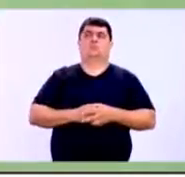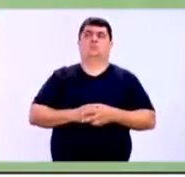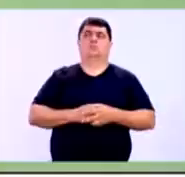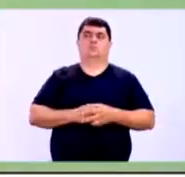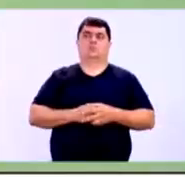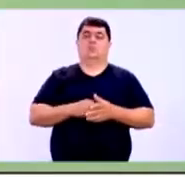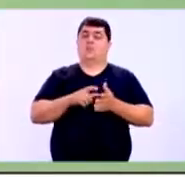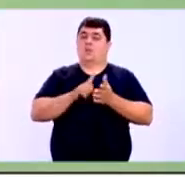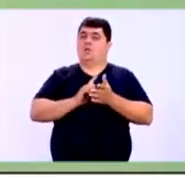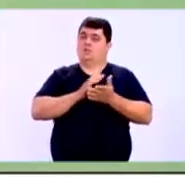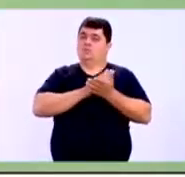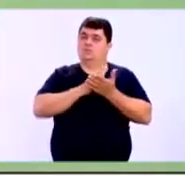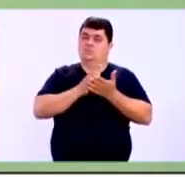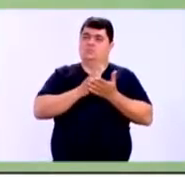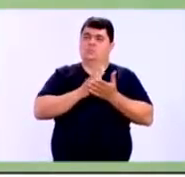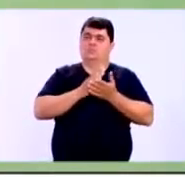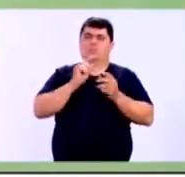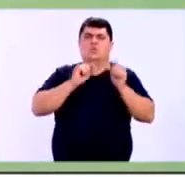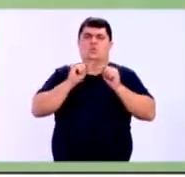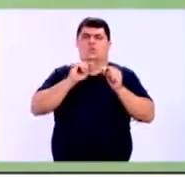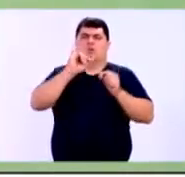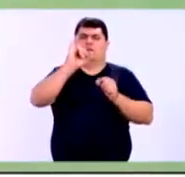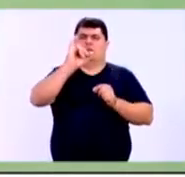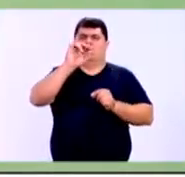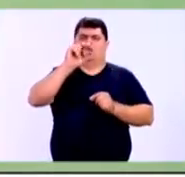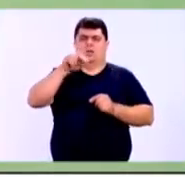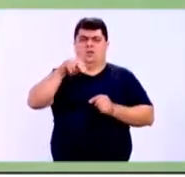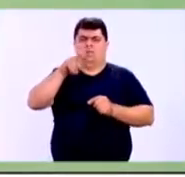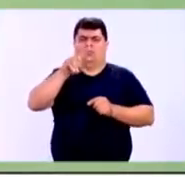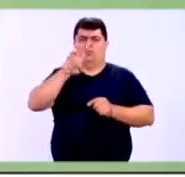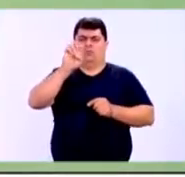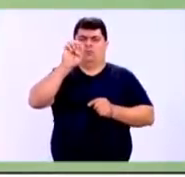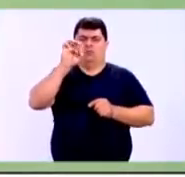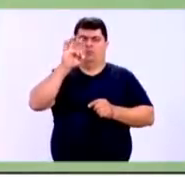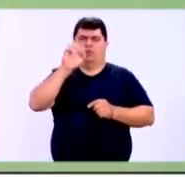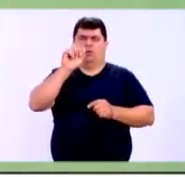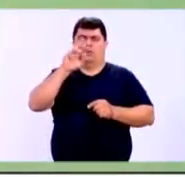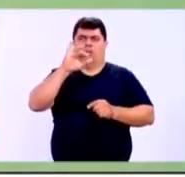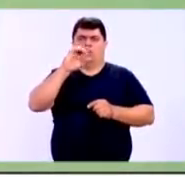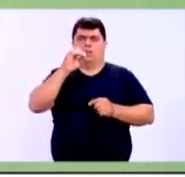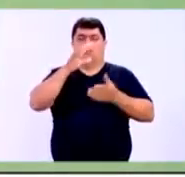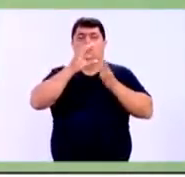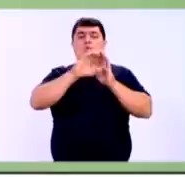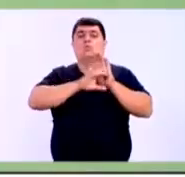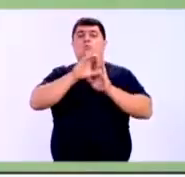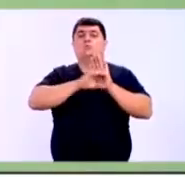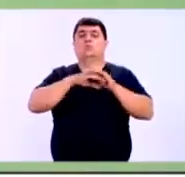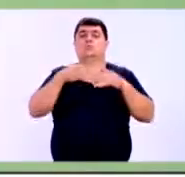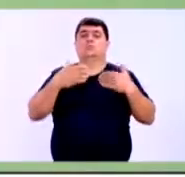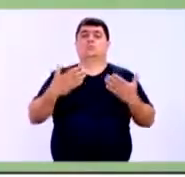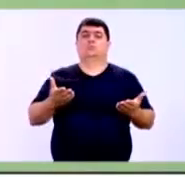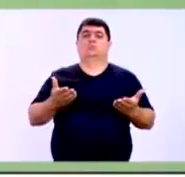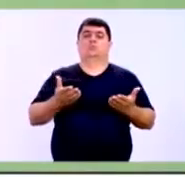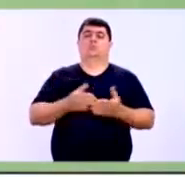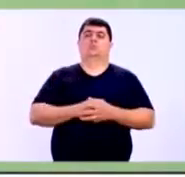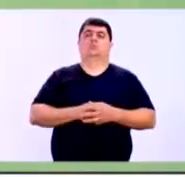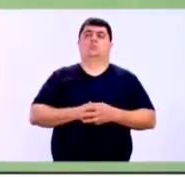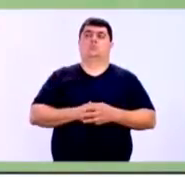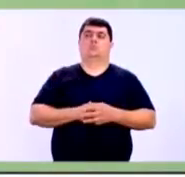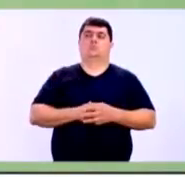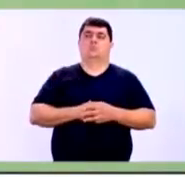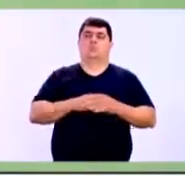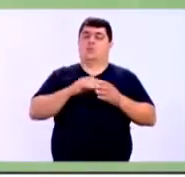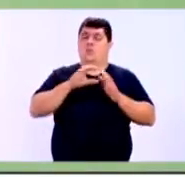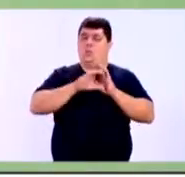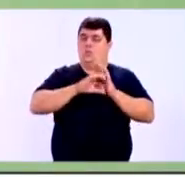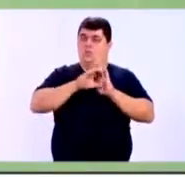Antes de mais nada, o que é esse inventário contábil? Vamos ver o conceito? O conceito de